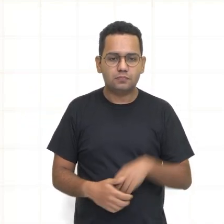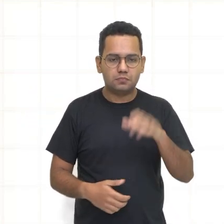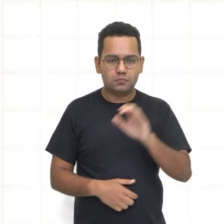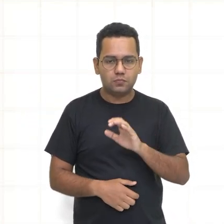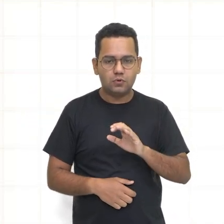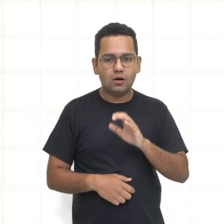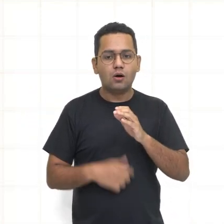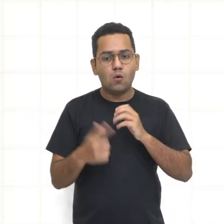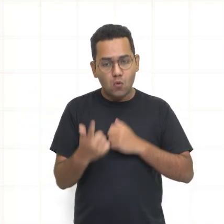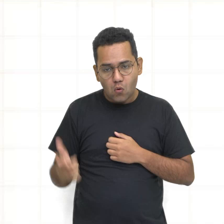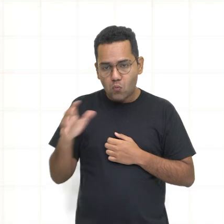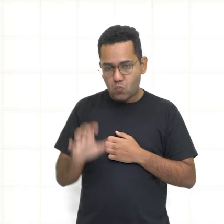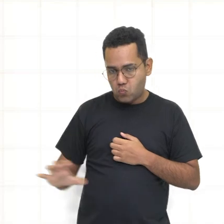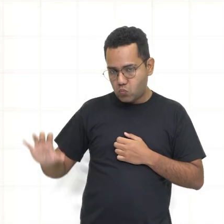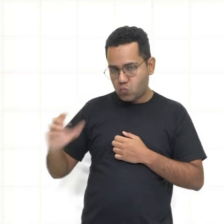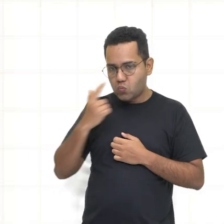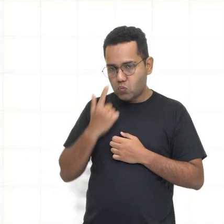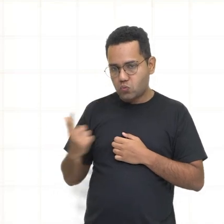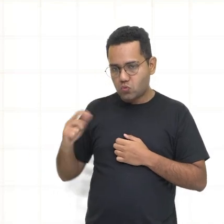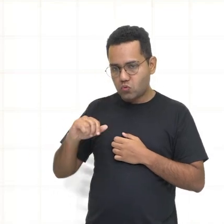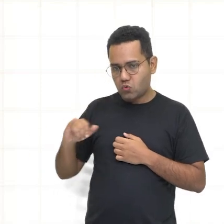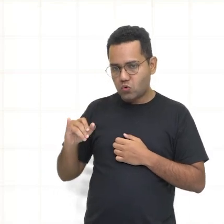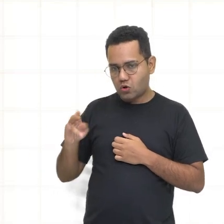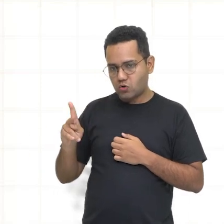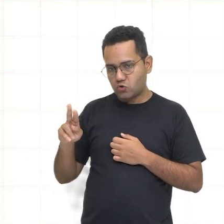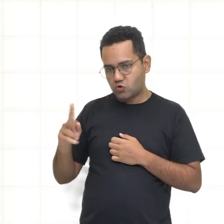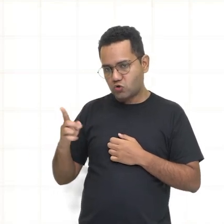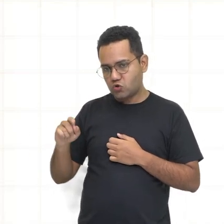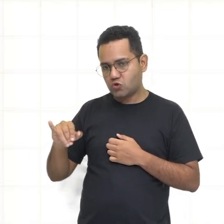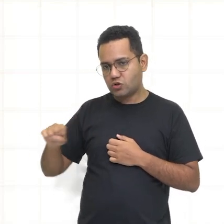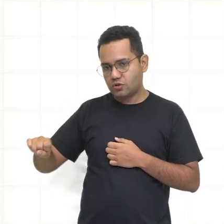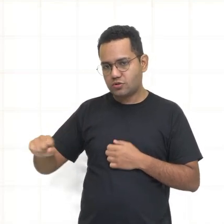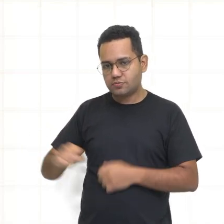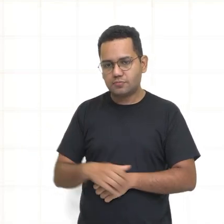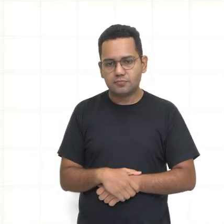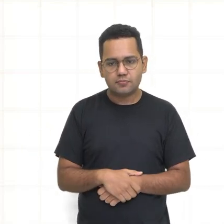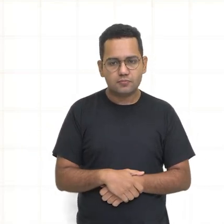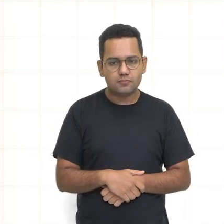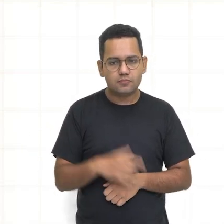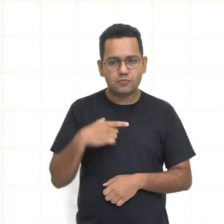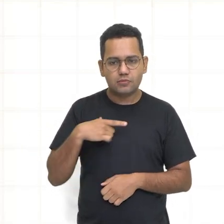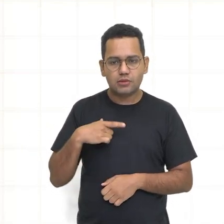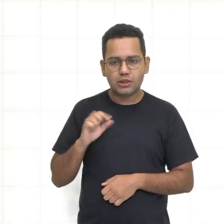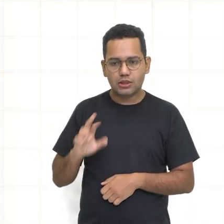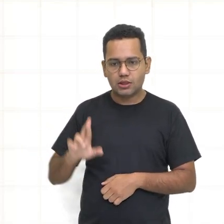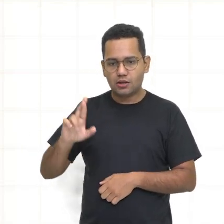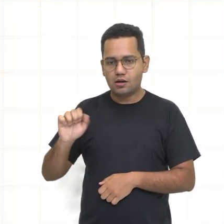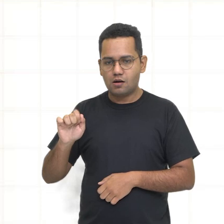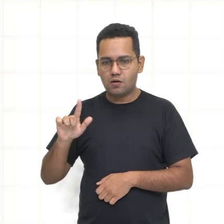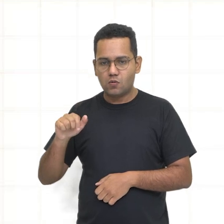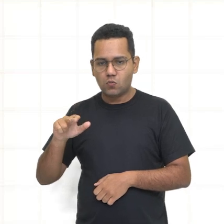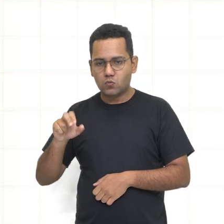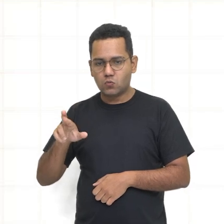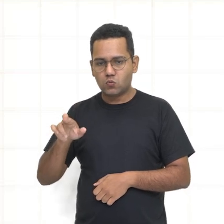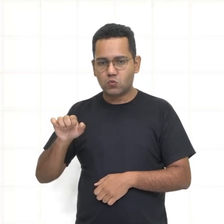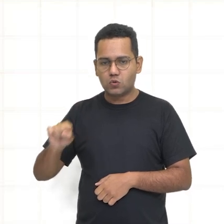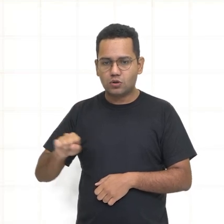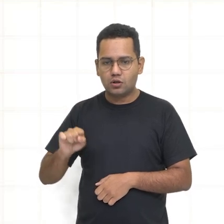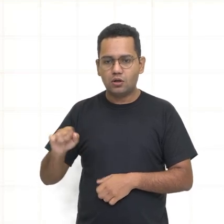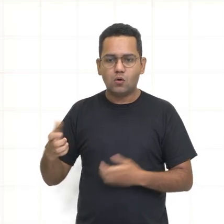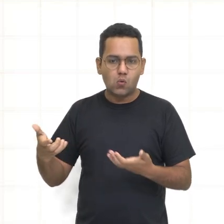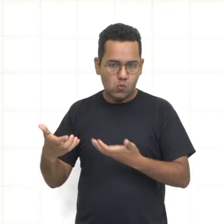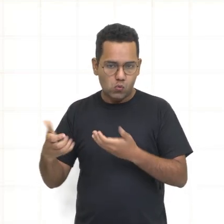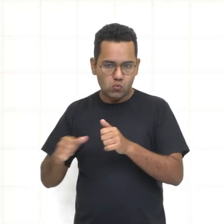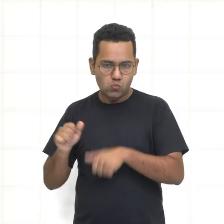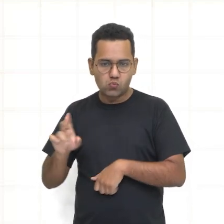a questão de outros grupos jihadistas, que incluem a Frente al-Nusra, que